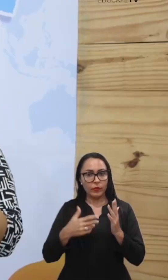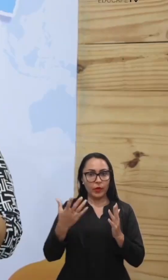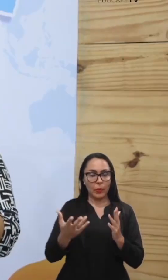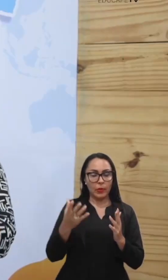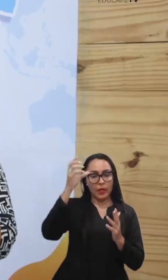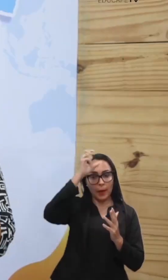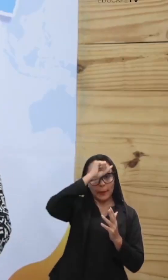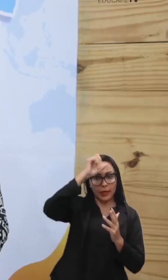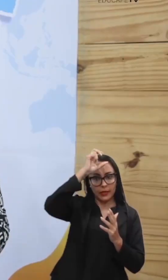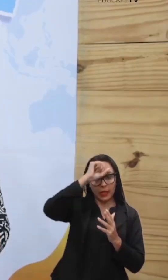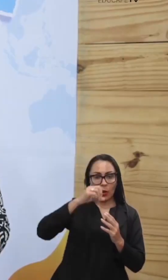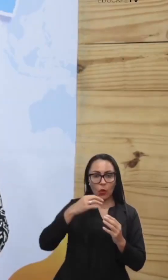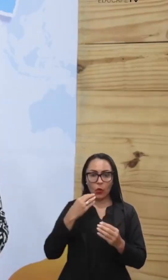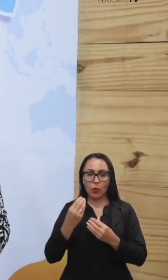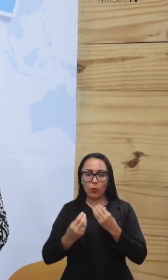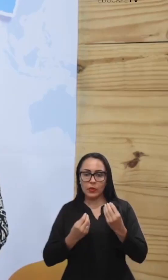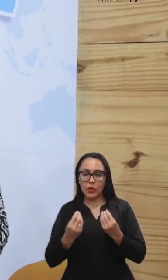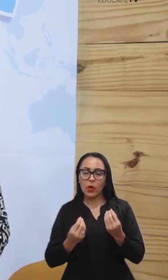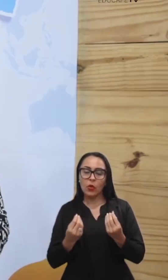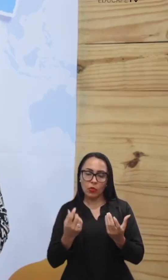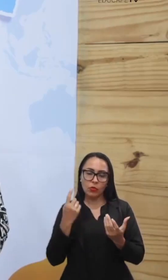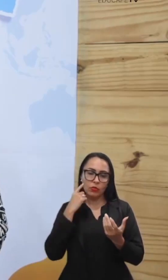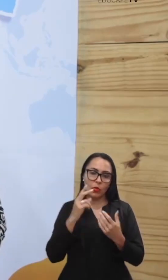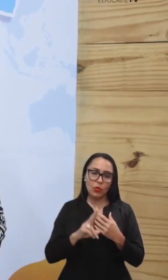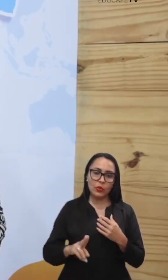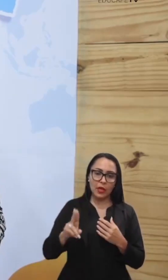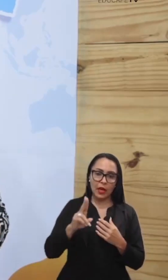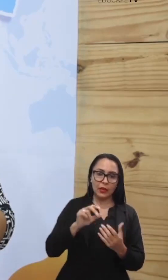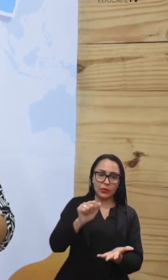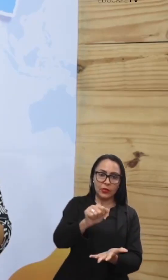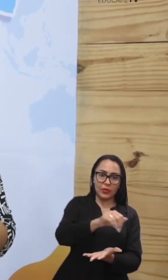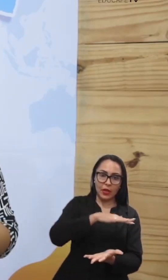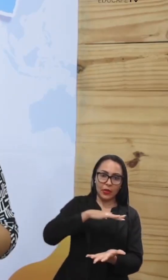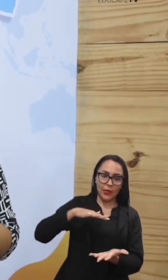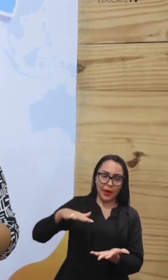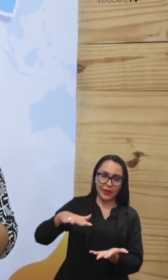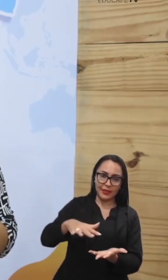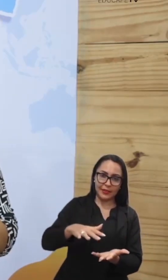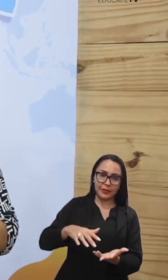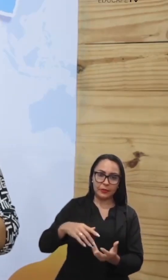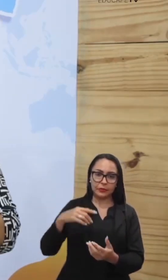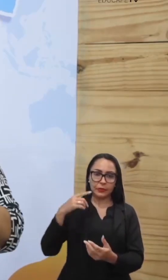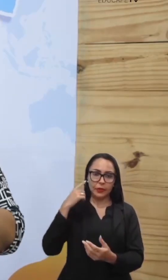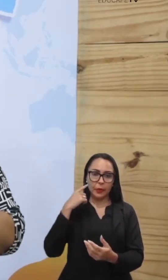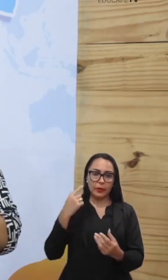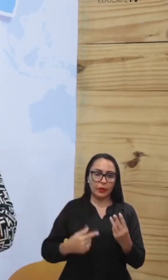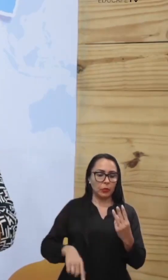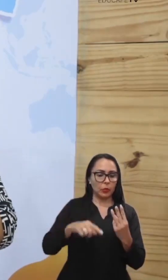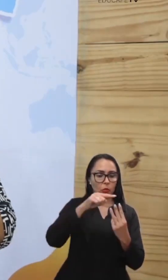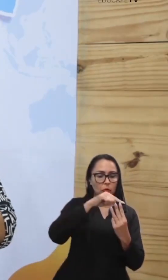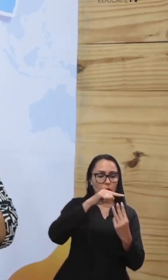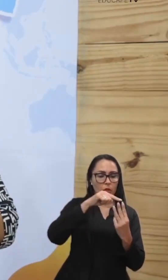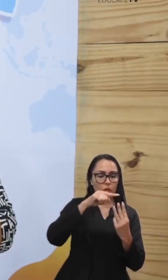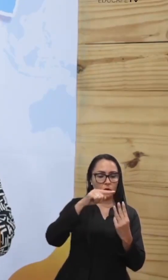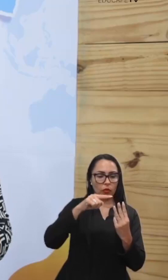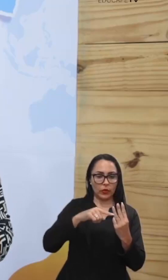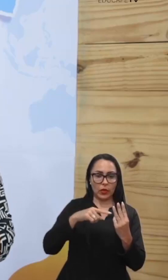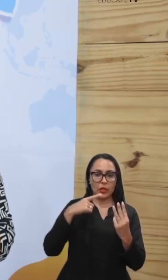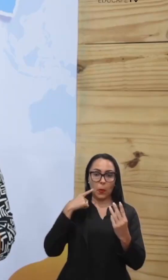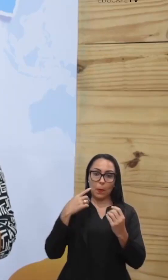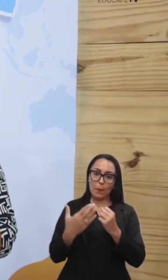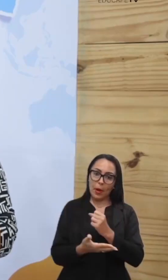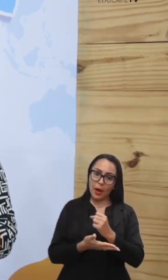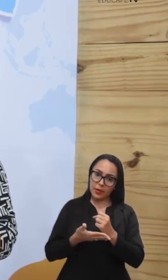como são as configurações de mão na escrita de sinais. A escrita de sinais é composta por 3 configurações de mãos